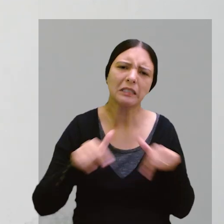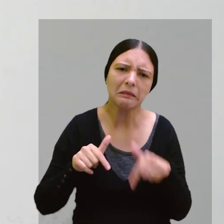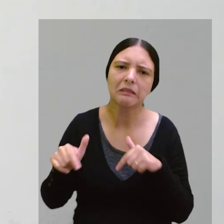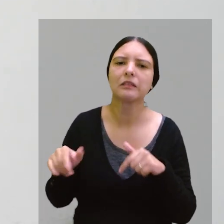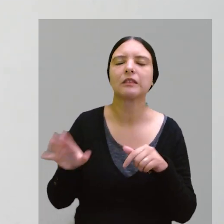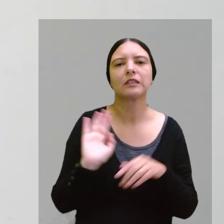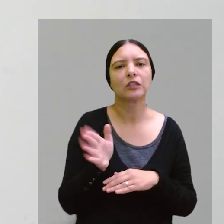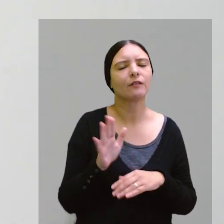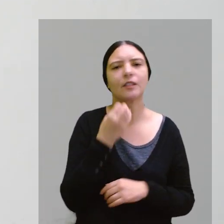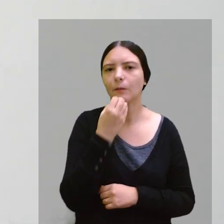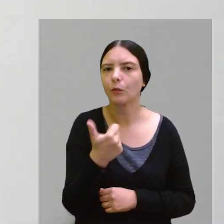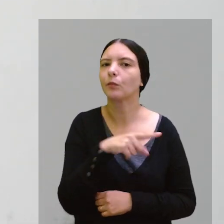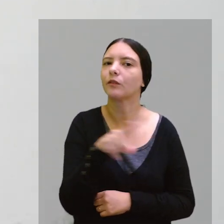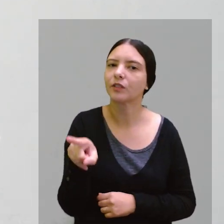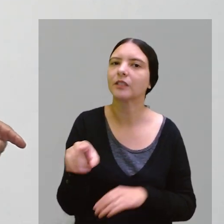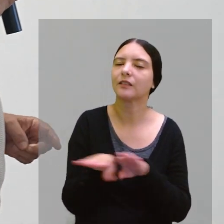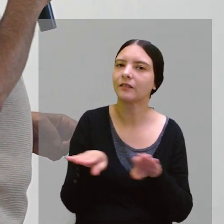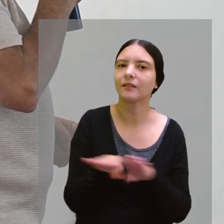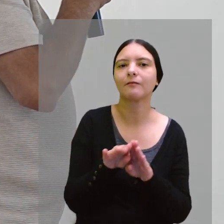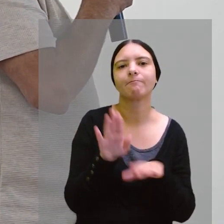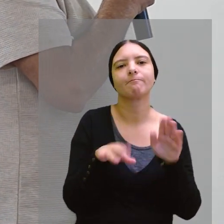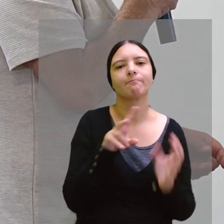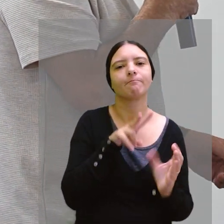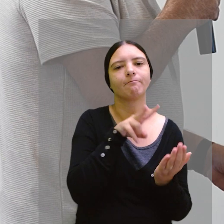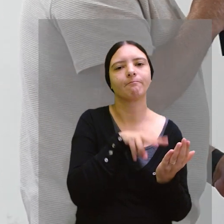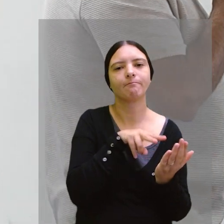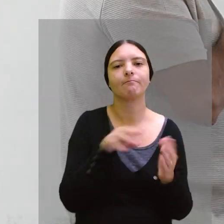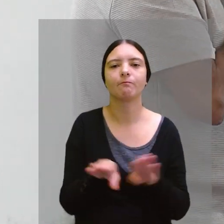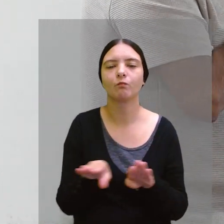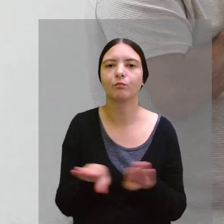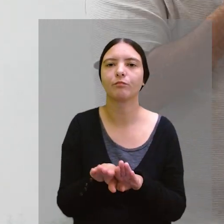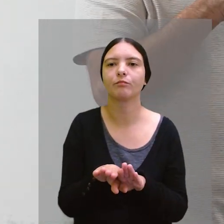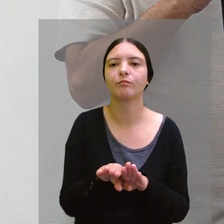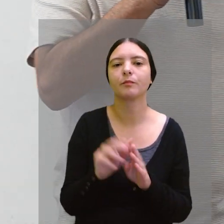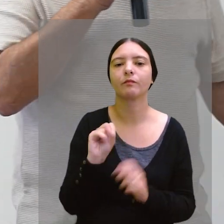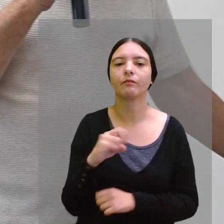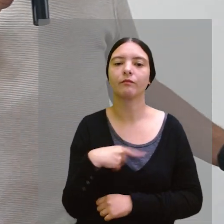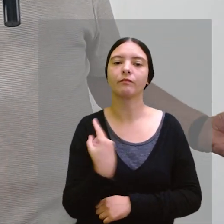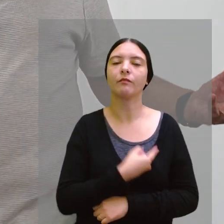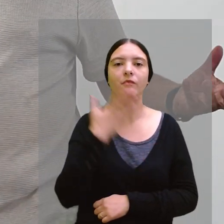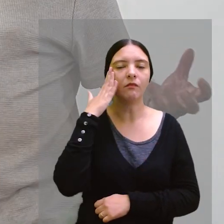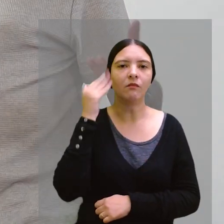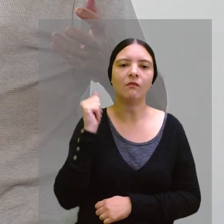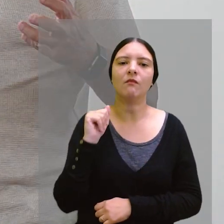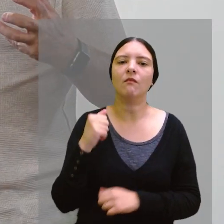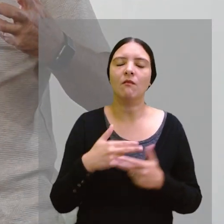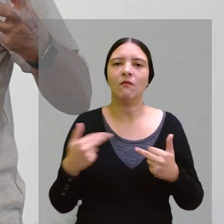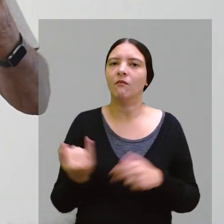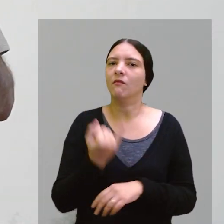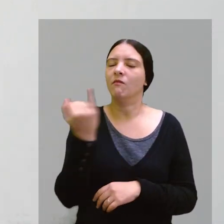trabalhando, isso vai ser muito útil para vocês, isso depende da leitura. E também a questão da gente saber, uma coisa que é